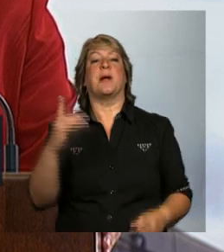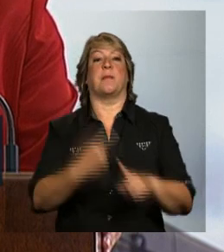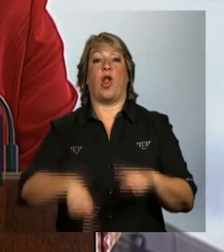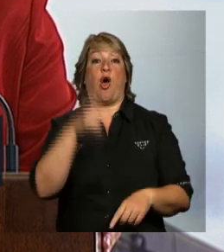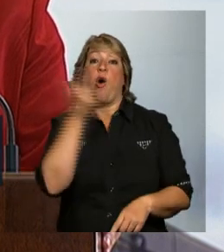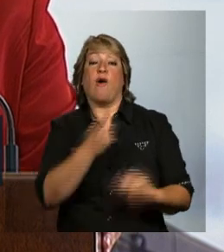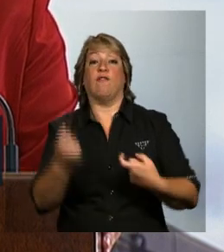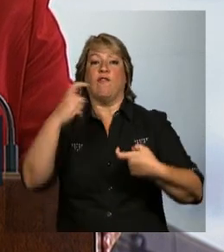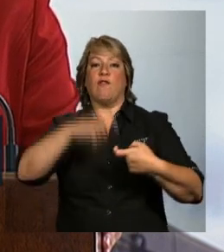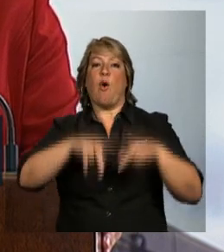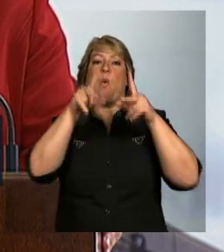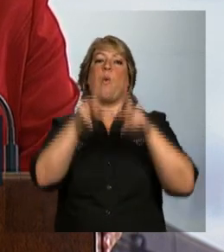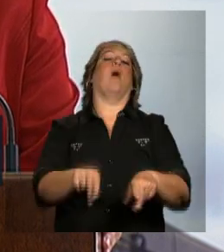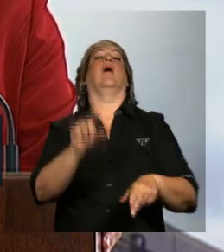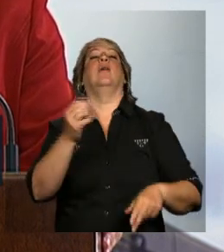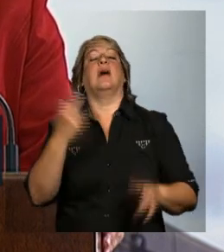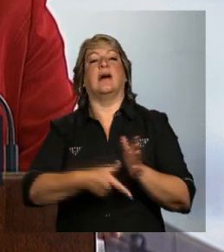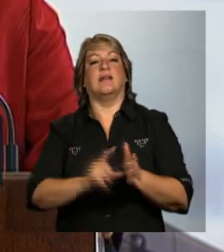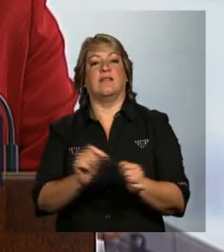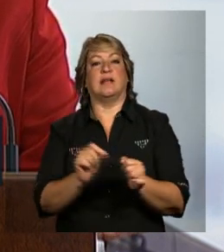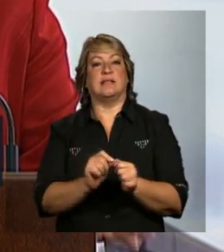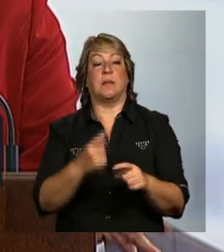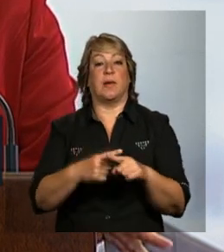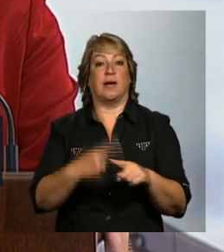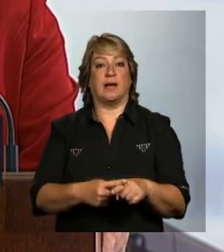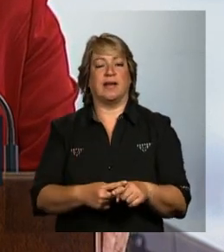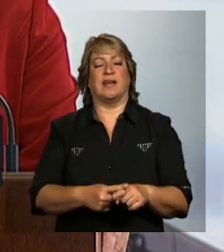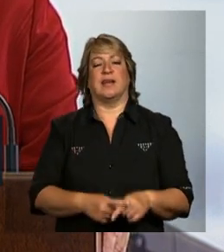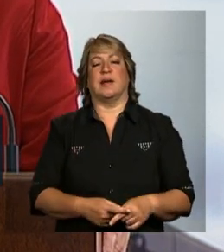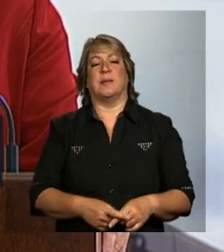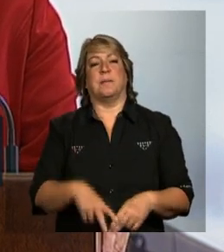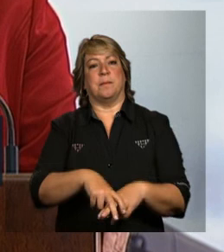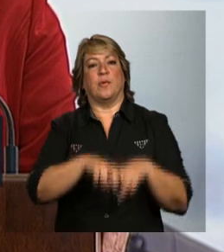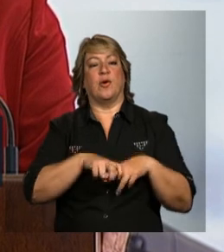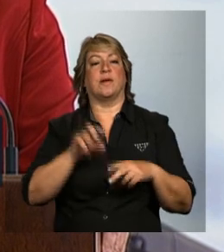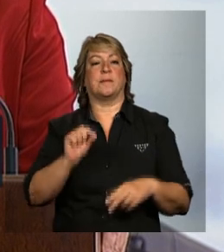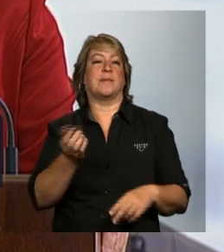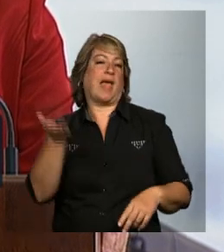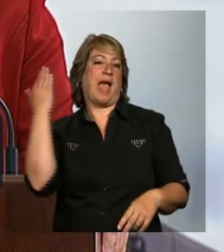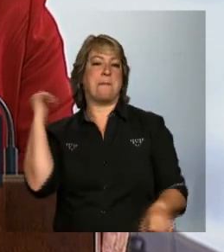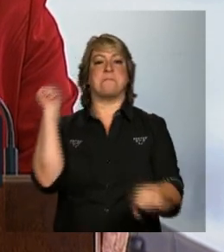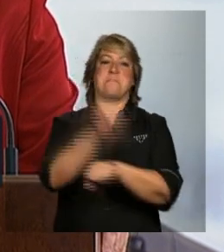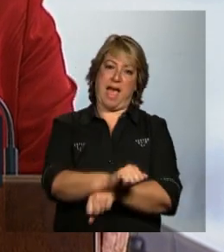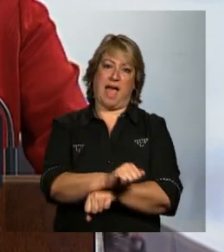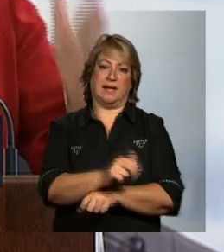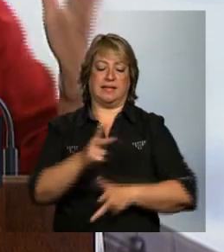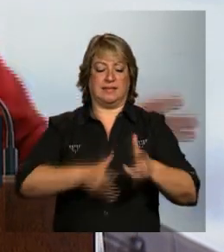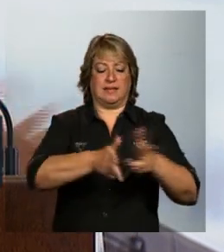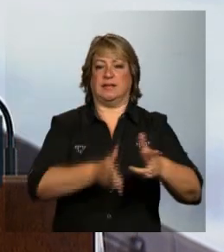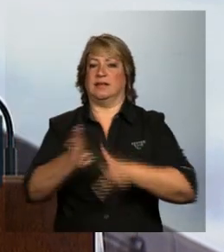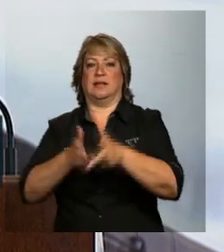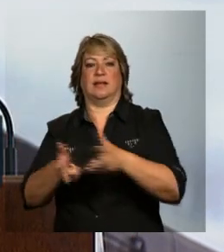estamos resgatando o modal que por vários motivos ele esteve estagnado e